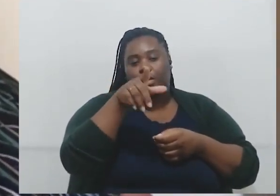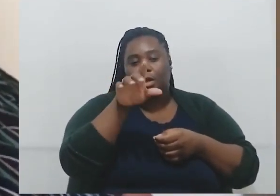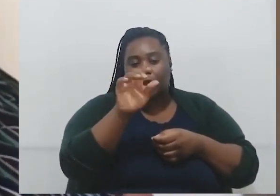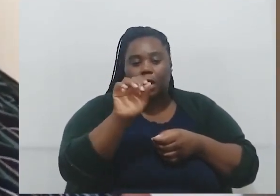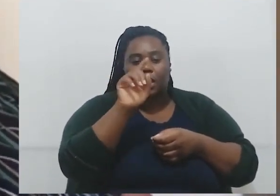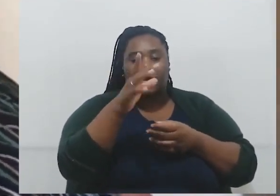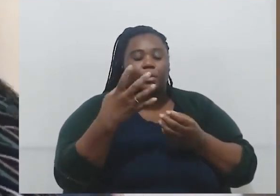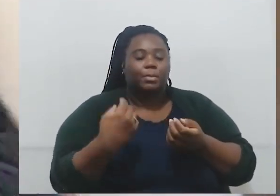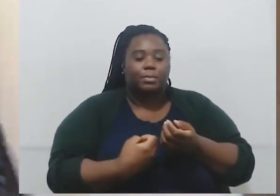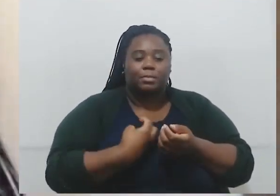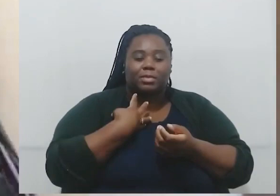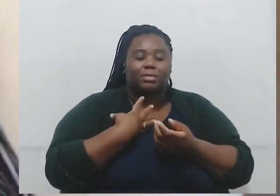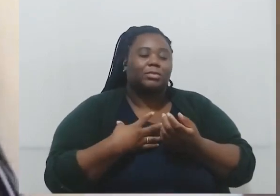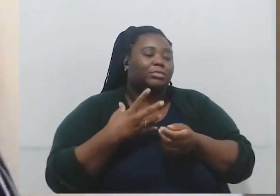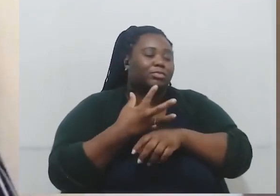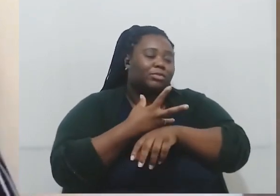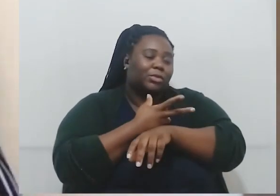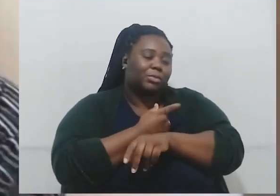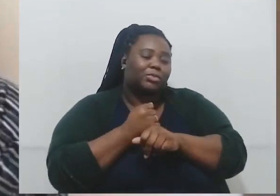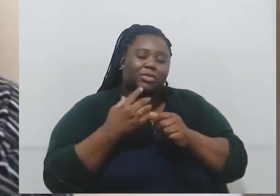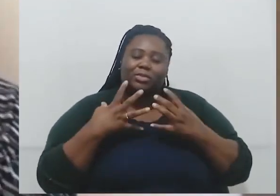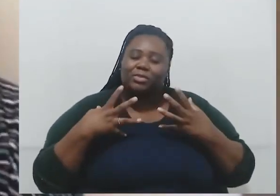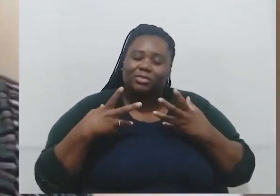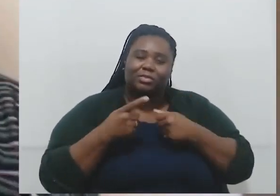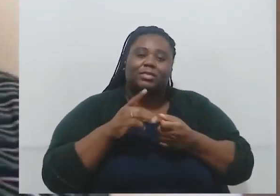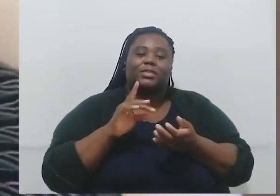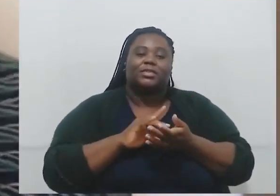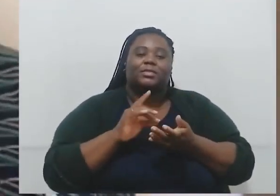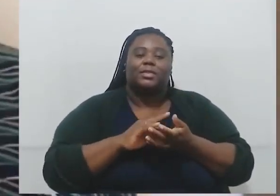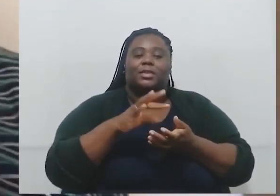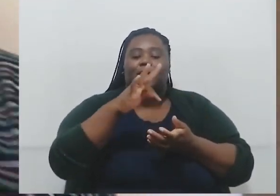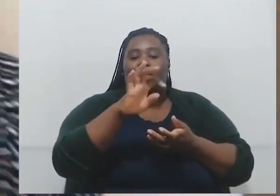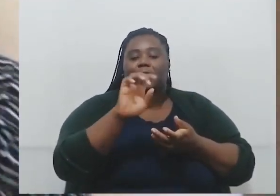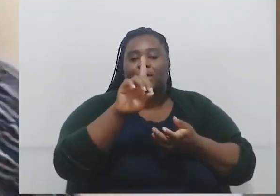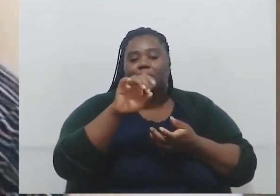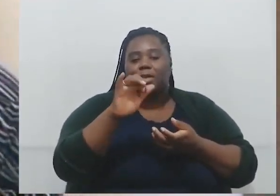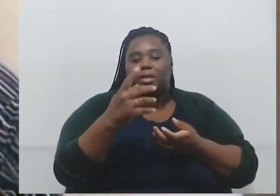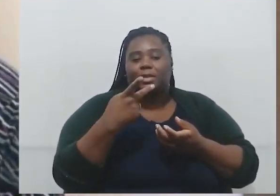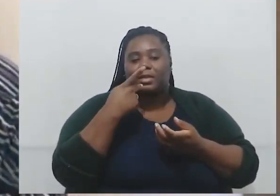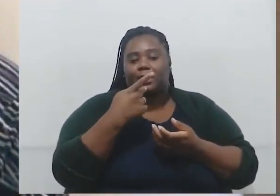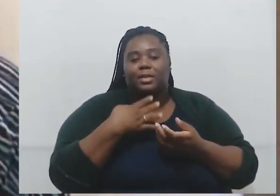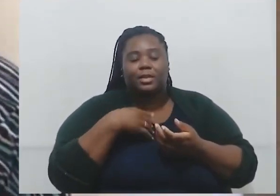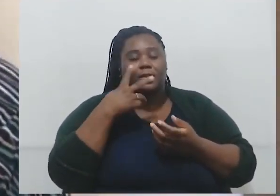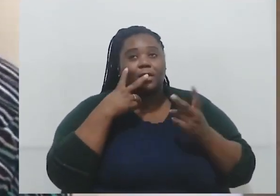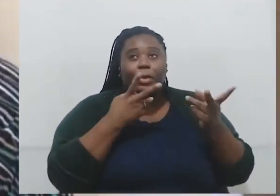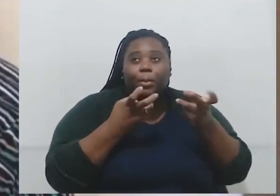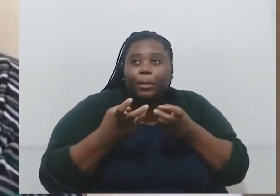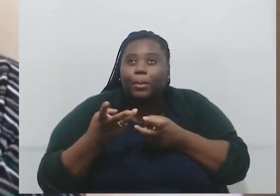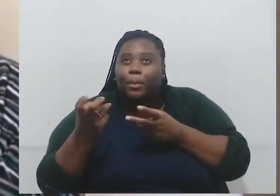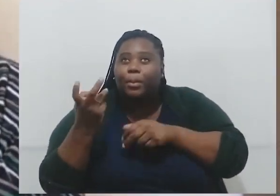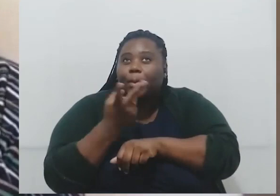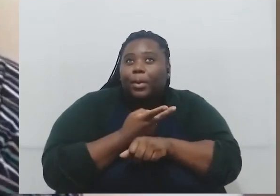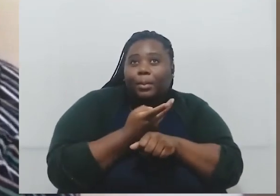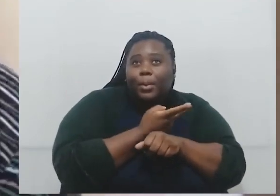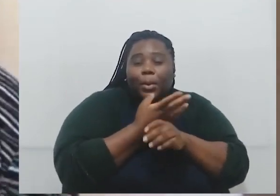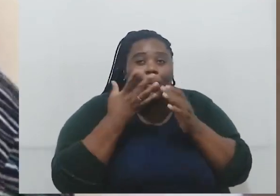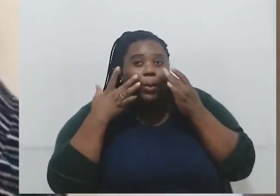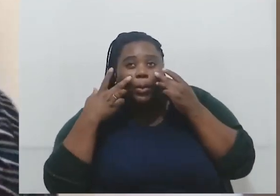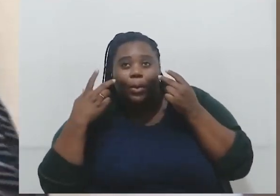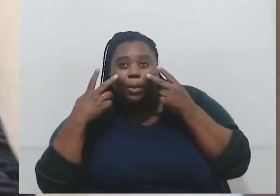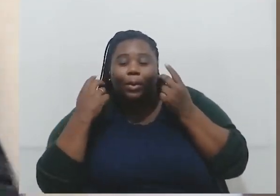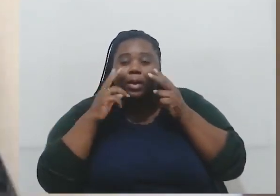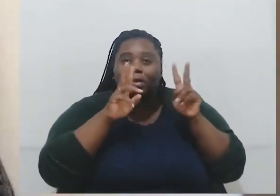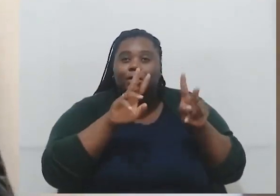A Teuda Bara, principalmente, é uma figura que eu sempre busco ver em cena, que eu acho ela